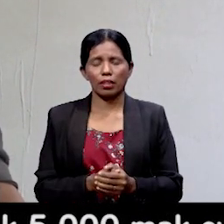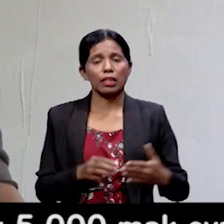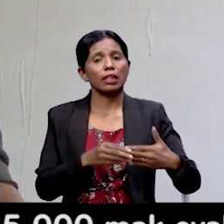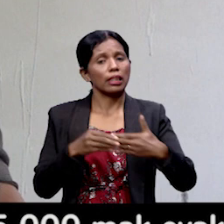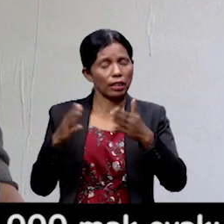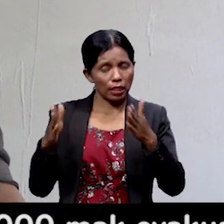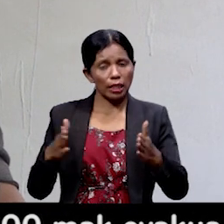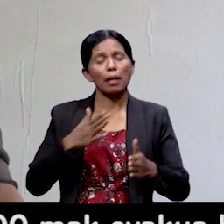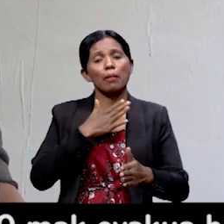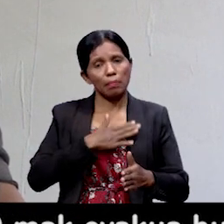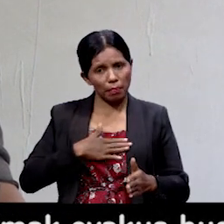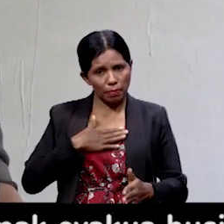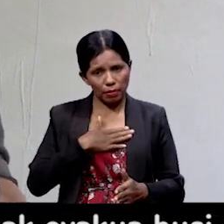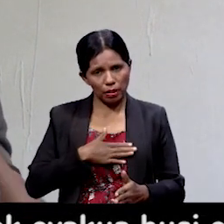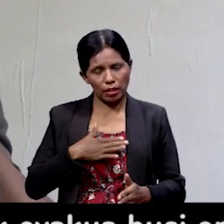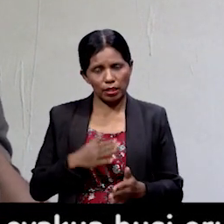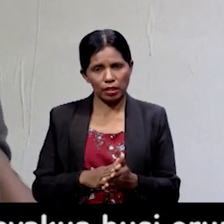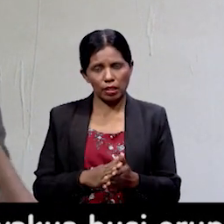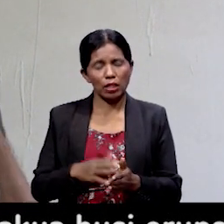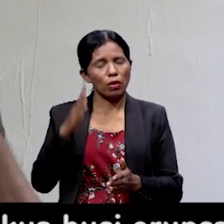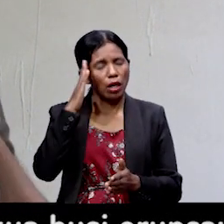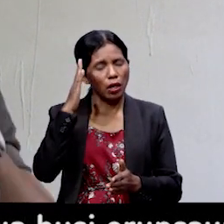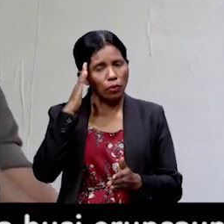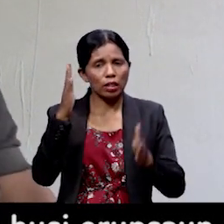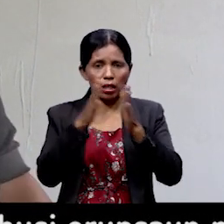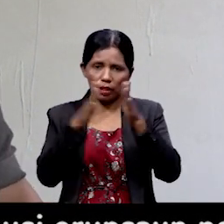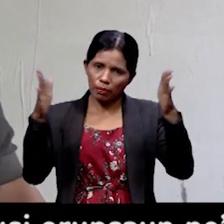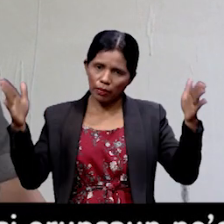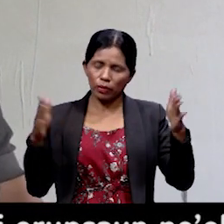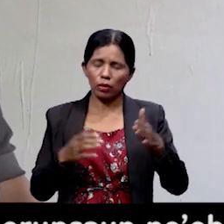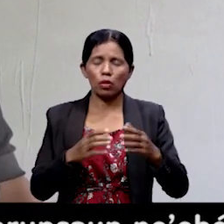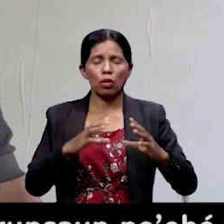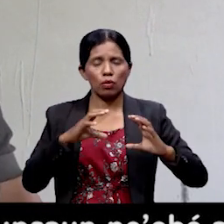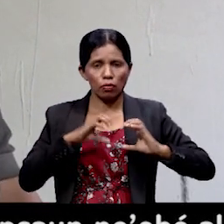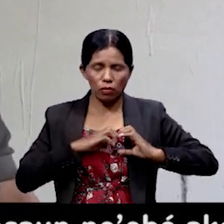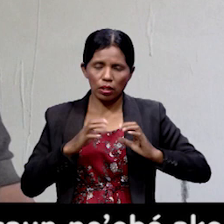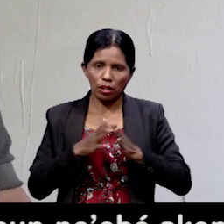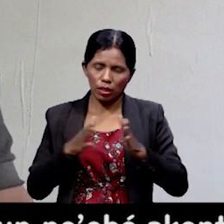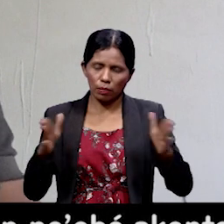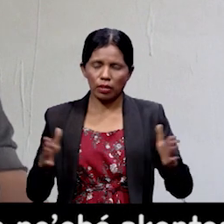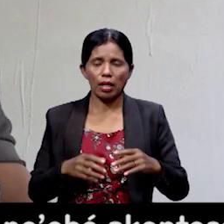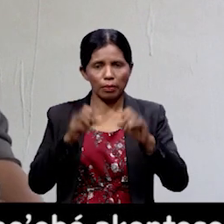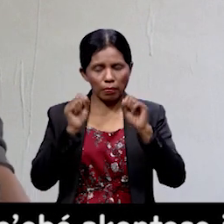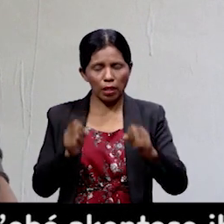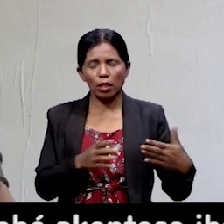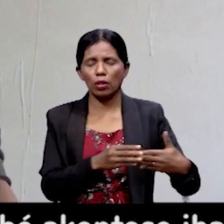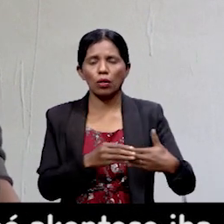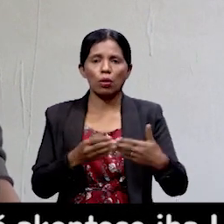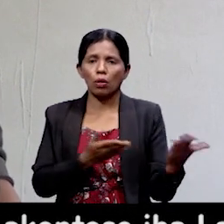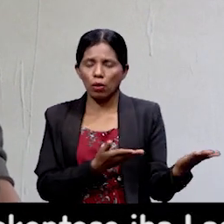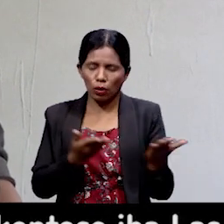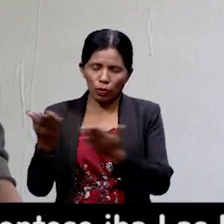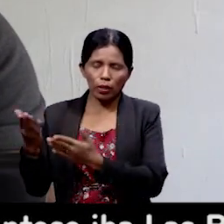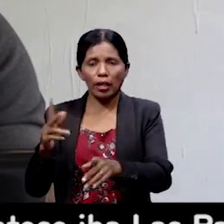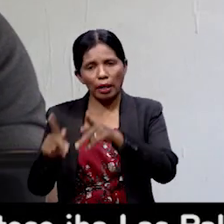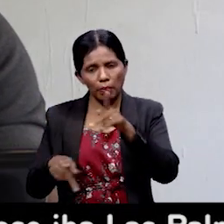Hakarak sai ulung bot ya raida ne. Hanoi ne tem que bo, Fuang ne tem que bo. Para bele lor povo ne ba vida da nebe